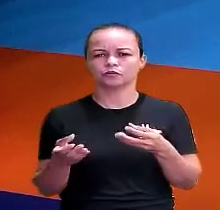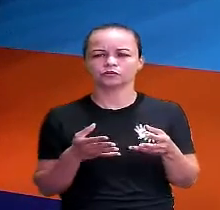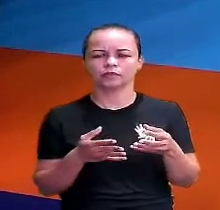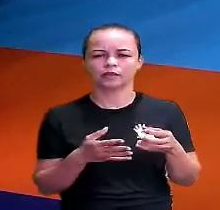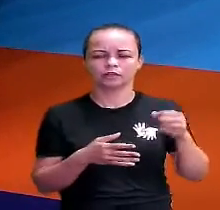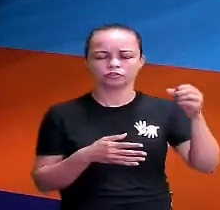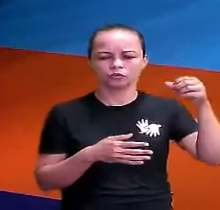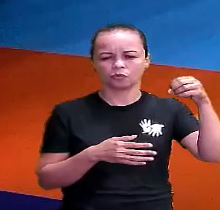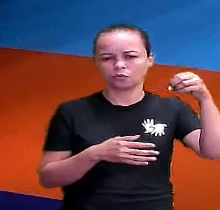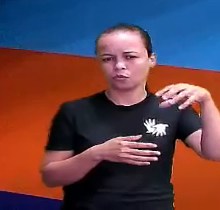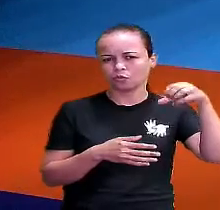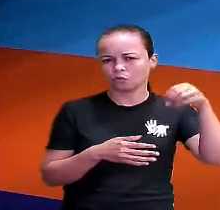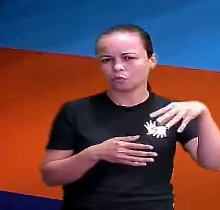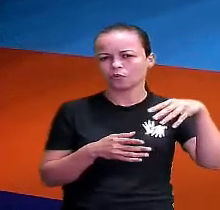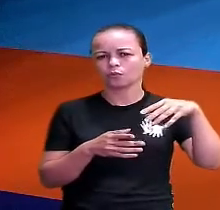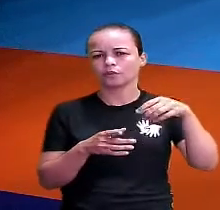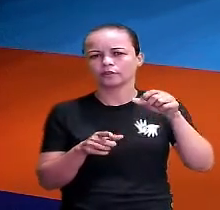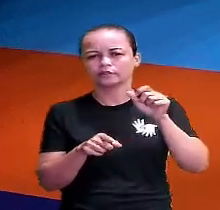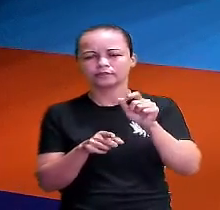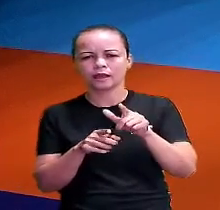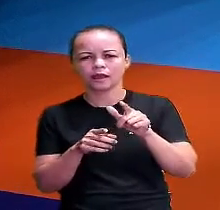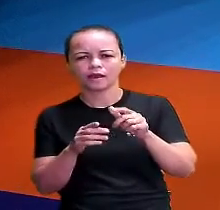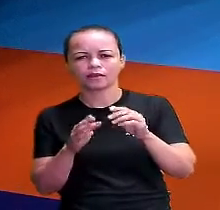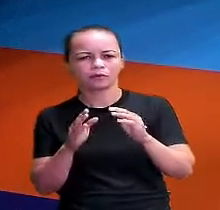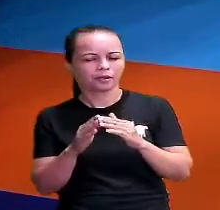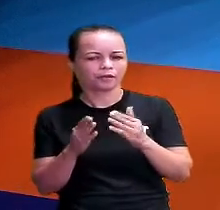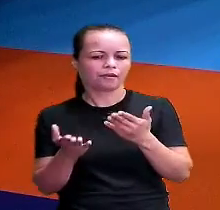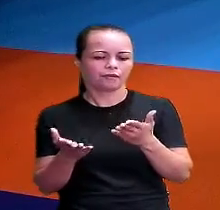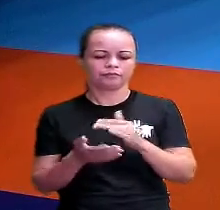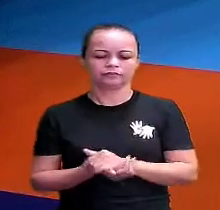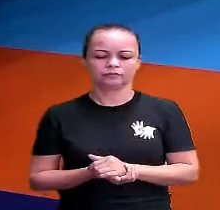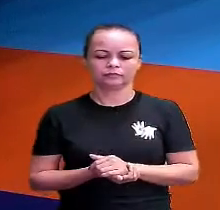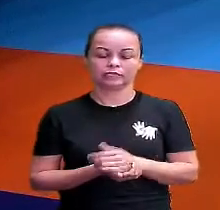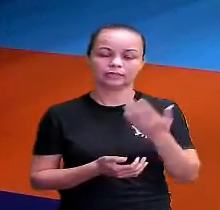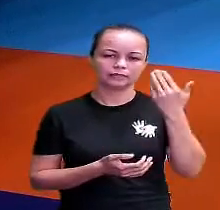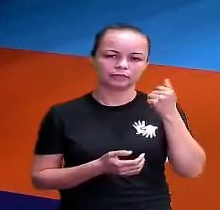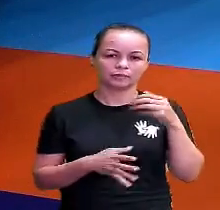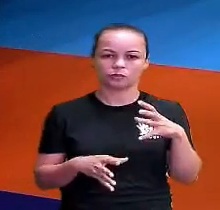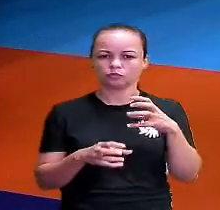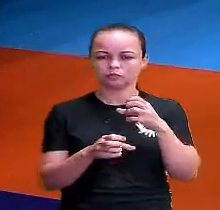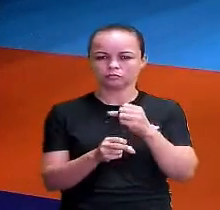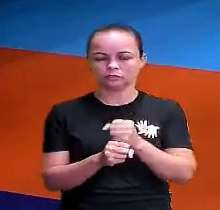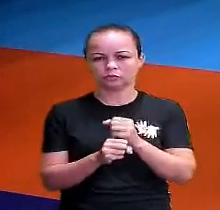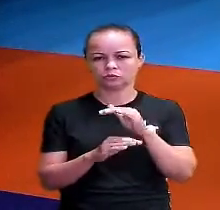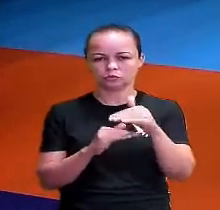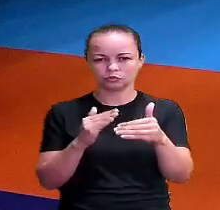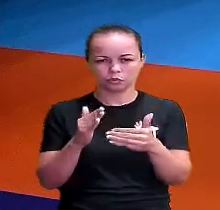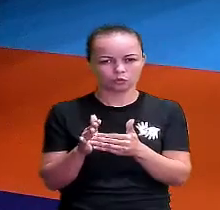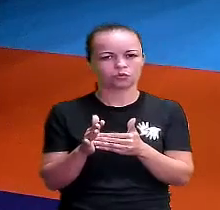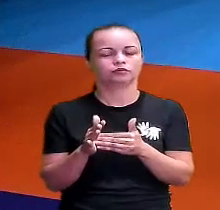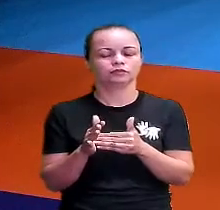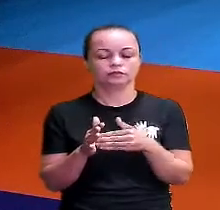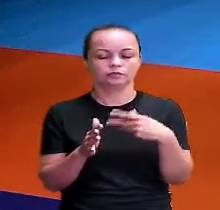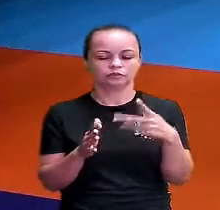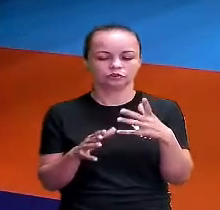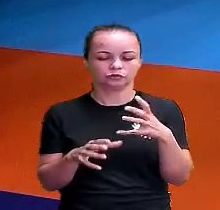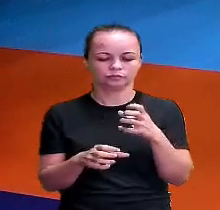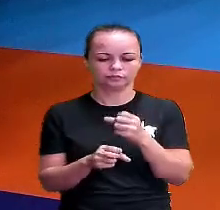luz e aluguel, né? Ele quer saber o total, então ele quer saber todas as contas